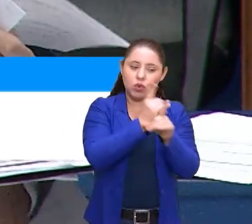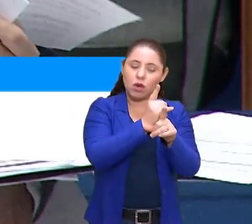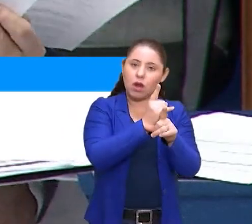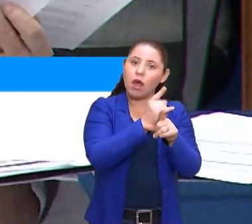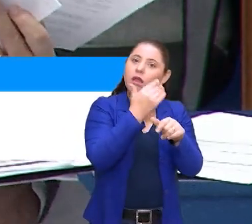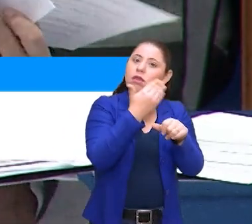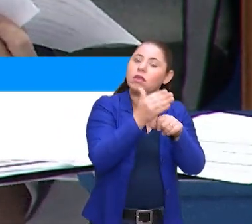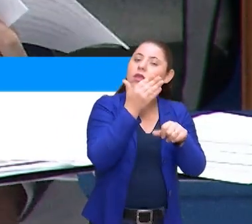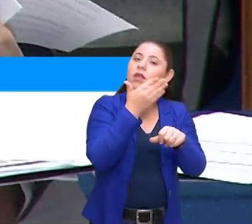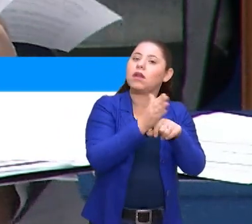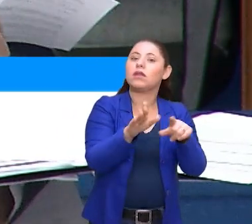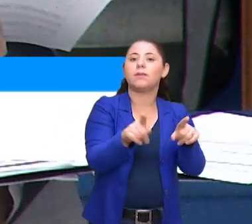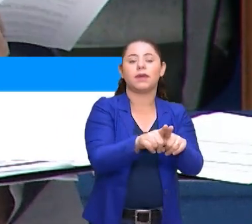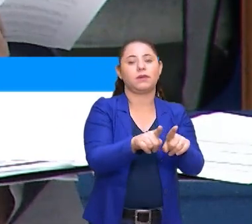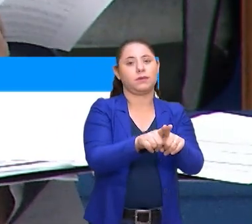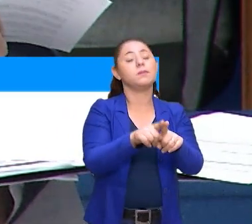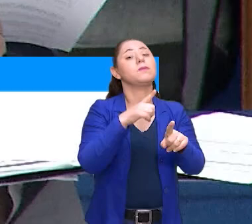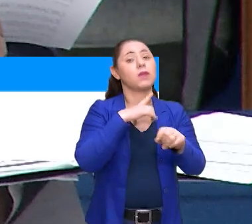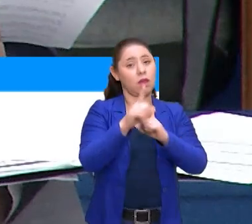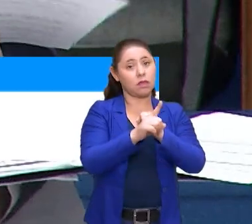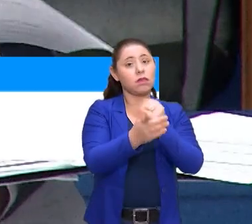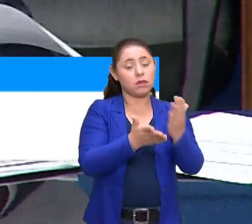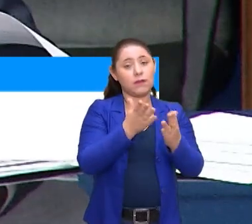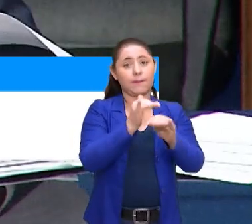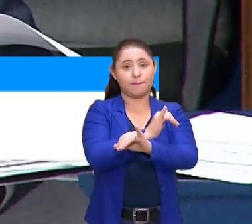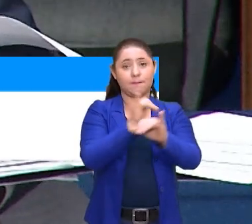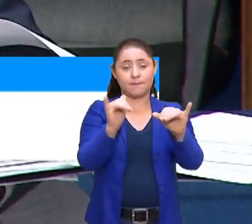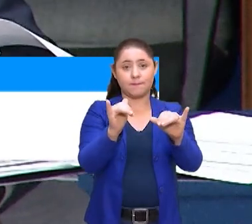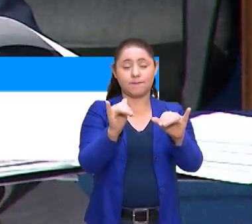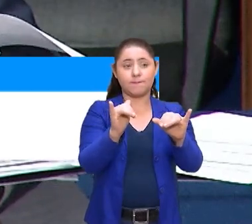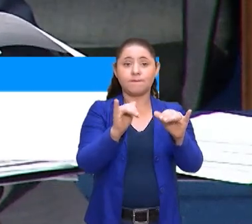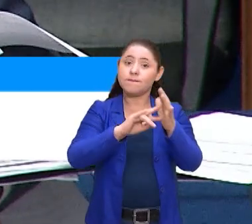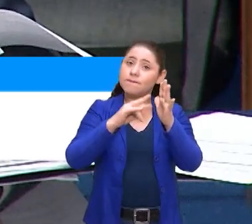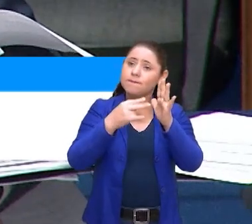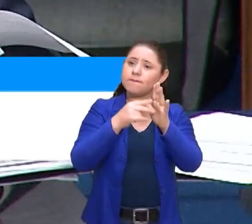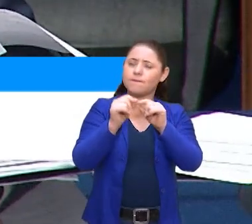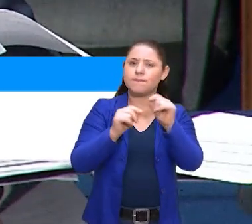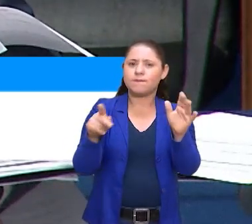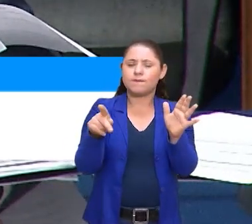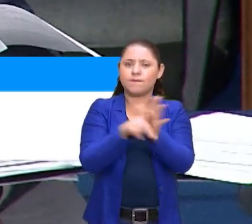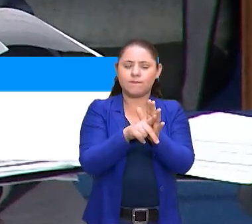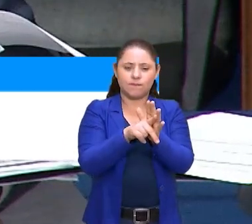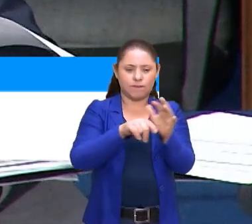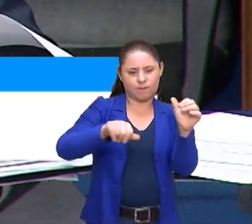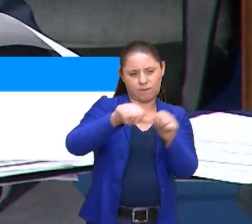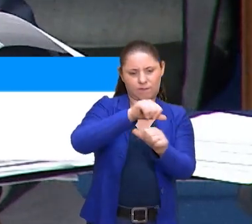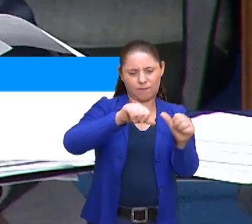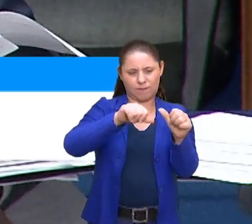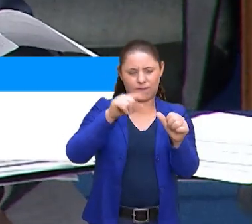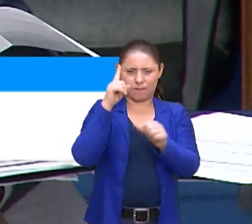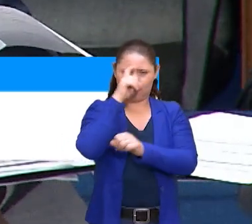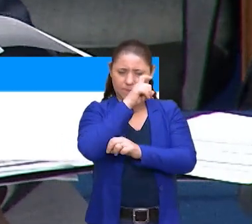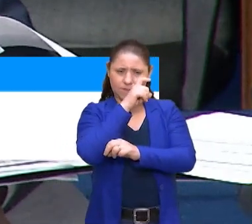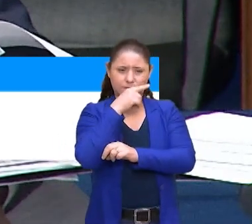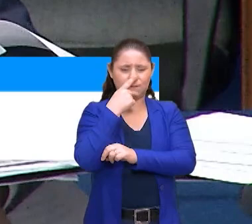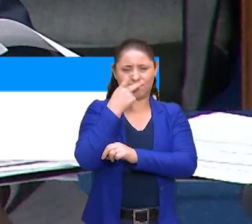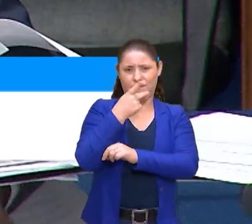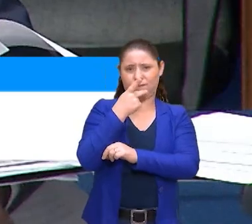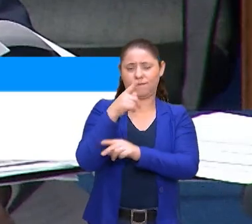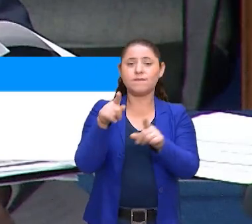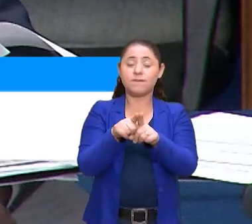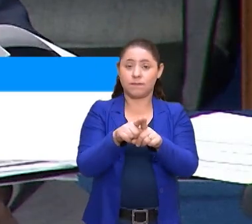diagnóstico precoce no tratamento da apraxia. Tem, assim, divulgar os principais sinais característicos desse